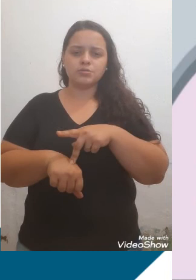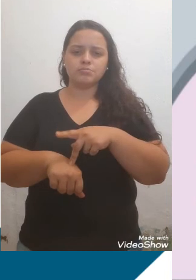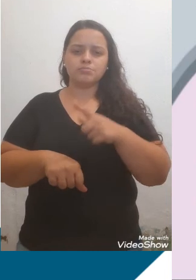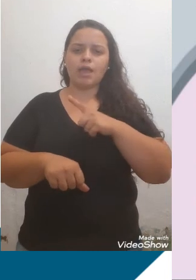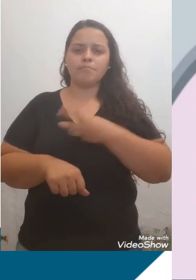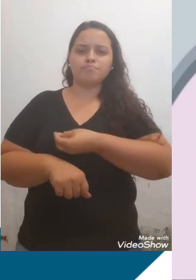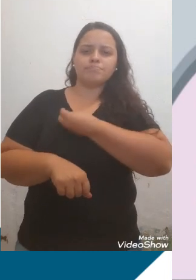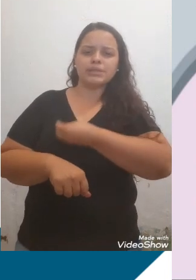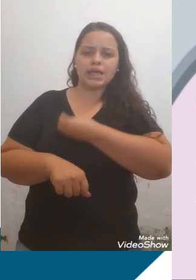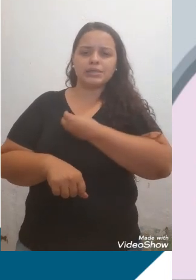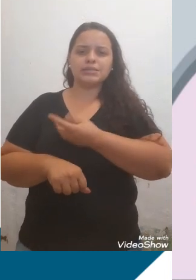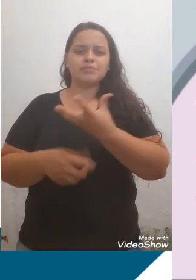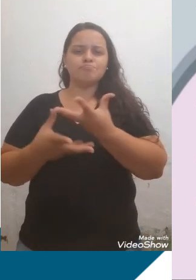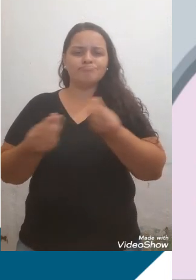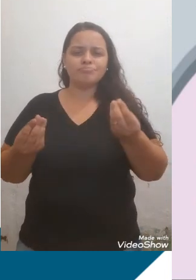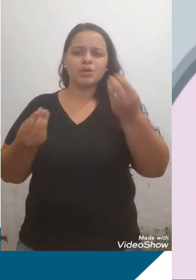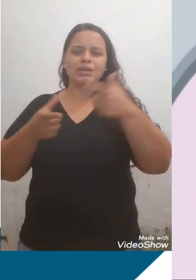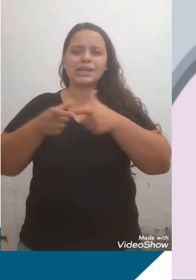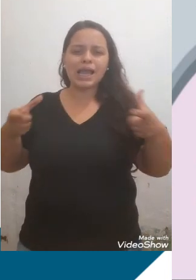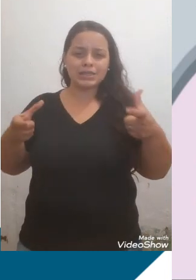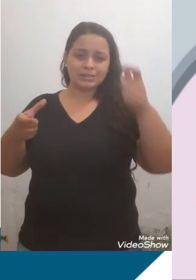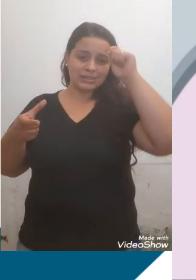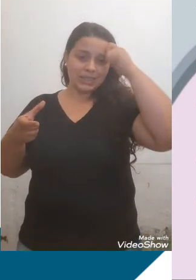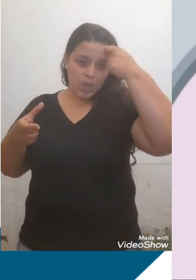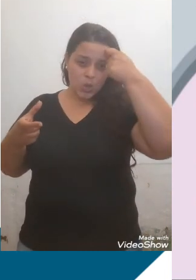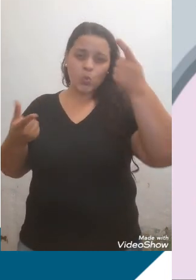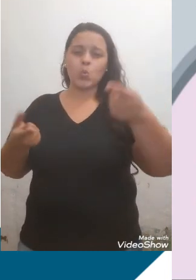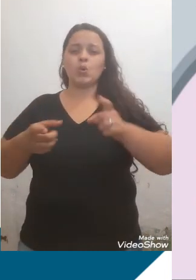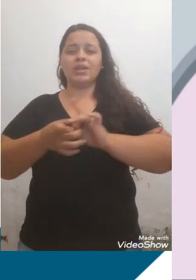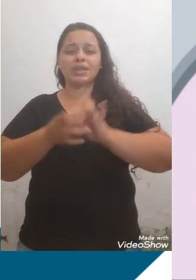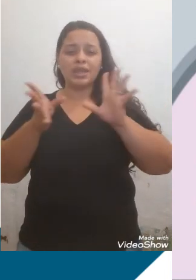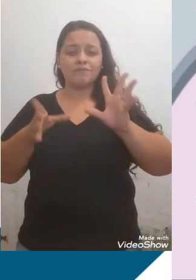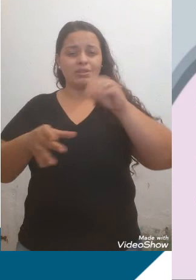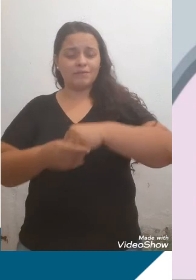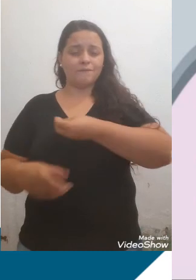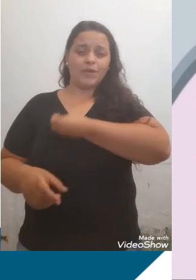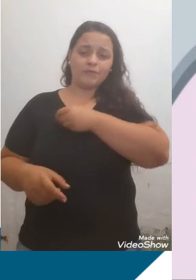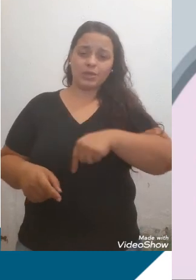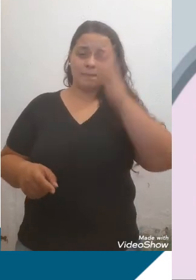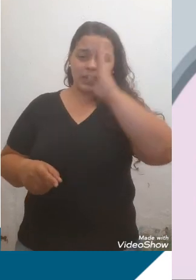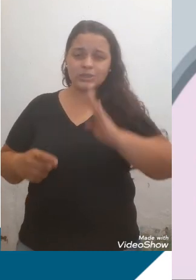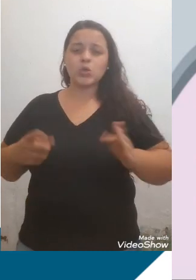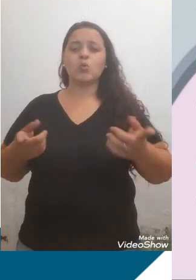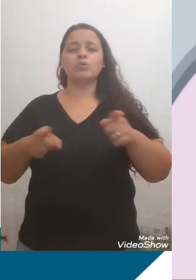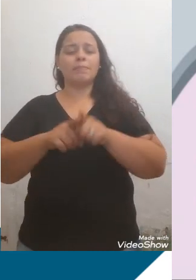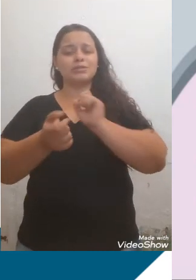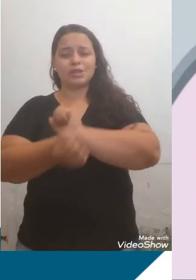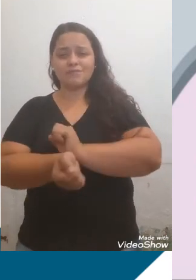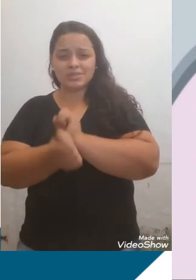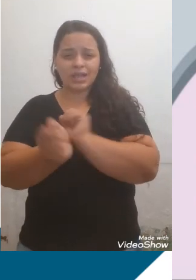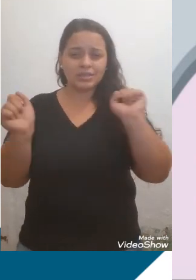de população africana e afro-brasileira livre e escravizada, E dentro das teorias